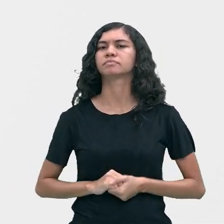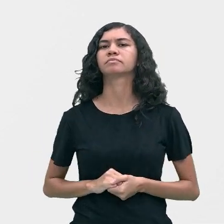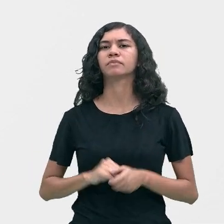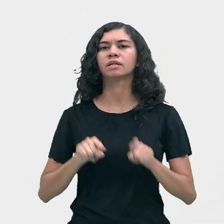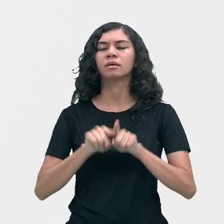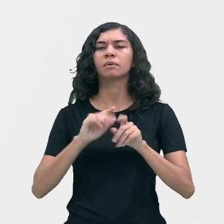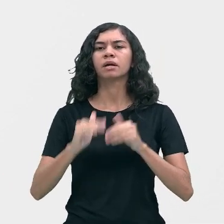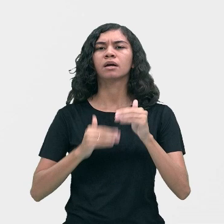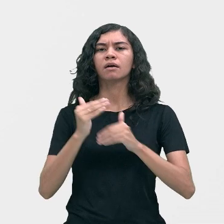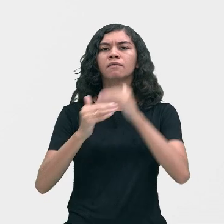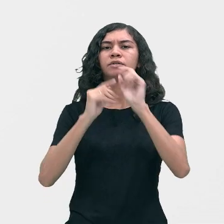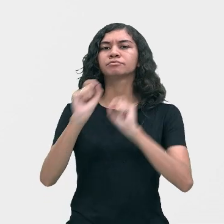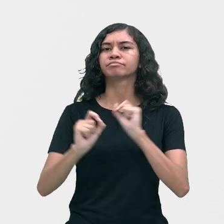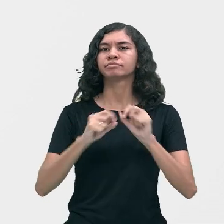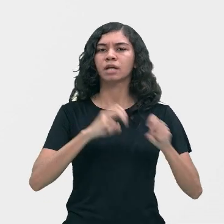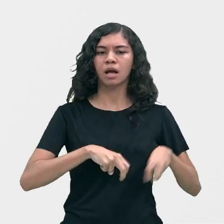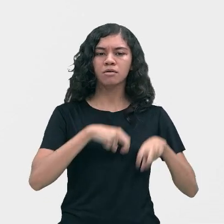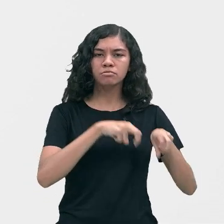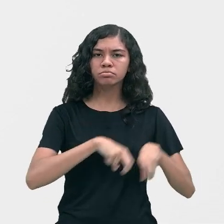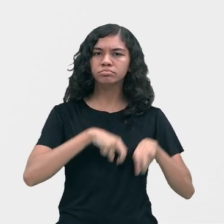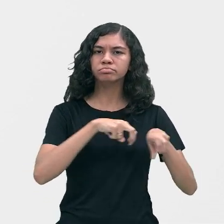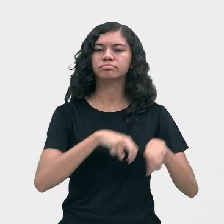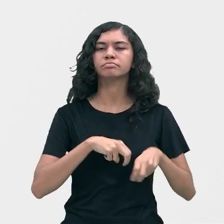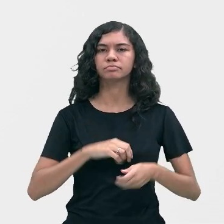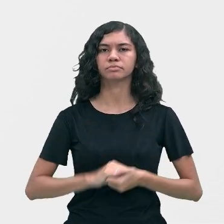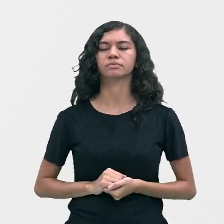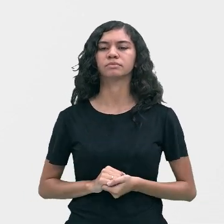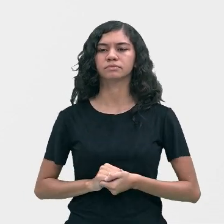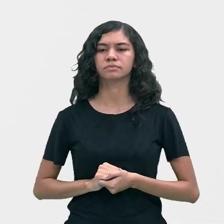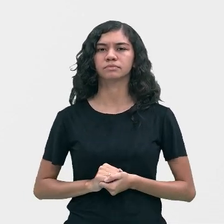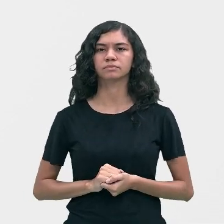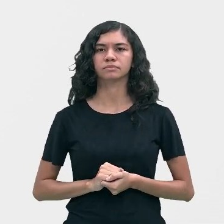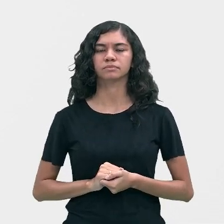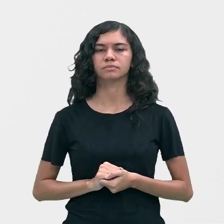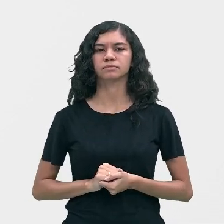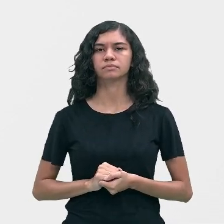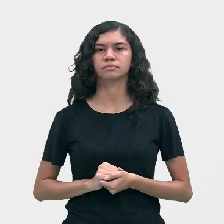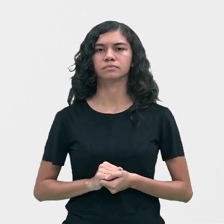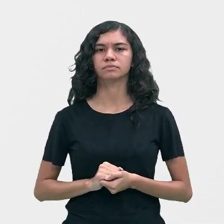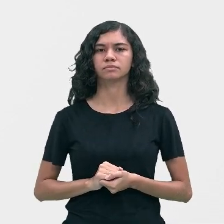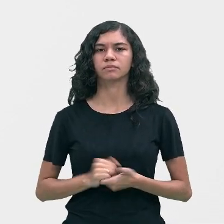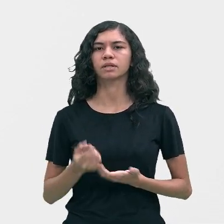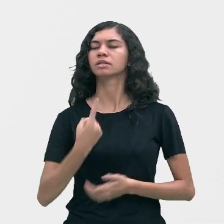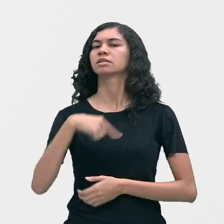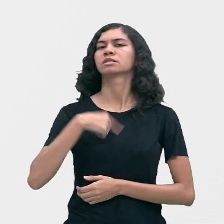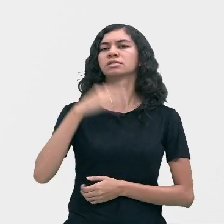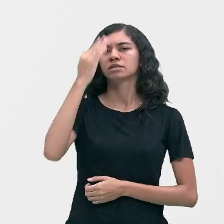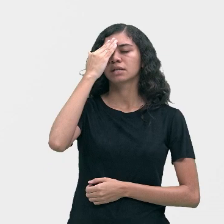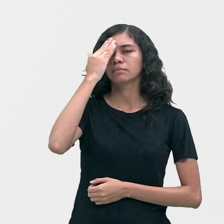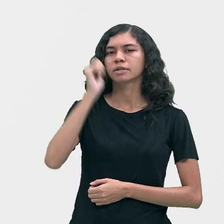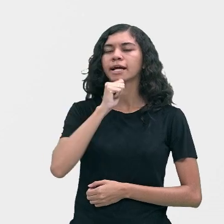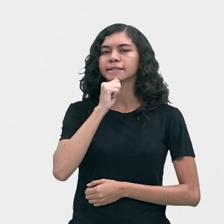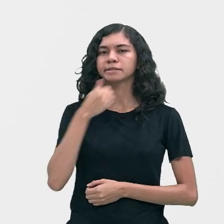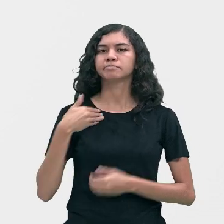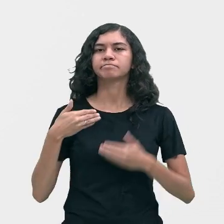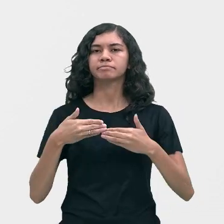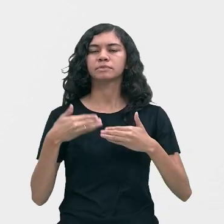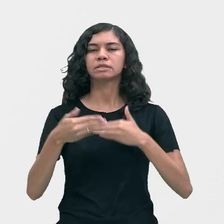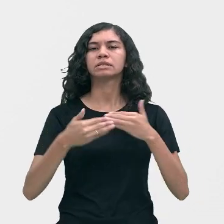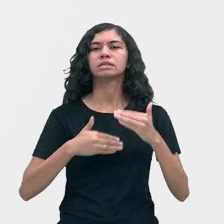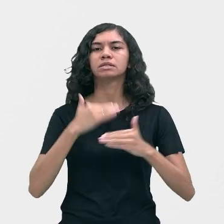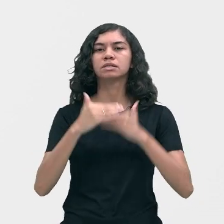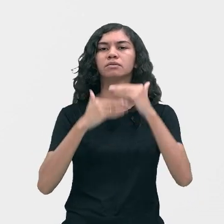da agropecuária. A parte da agropecuária, a gente sabe que ainda se desenvolve principalmente a